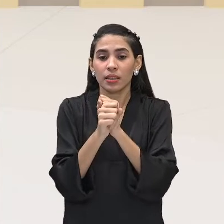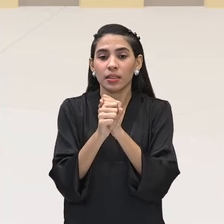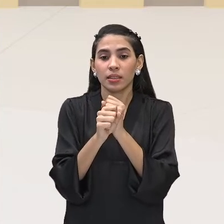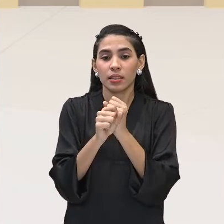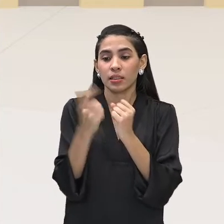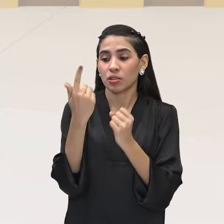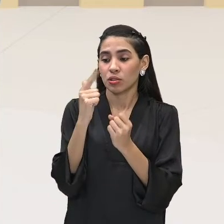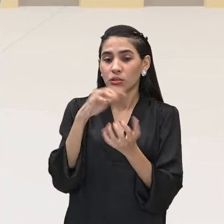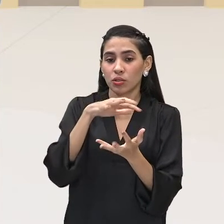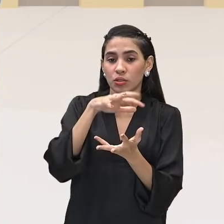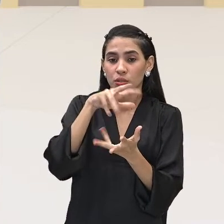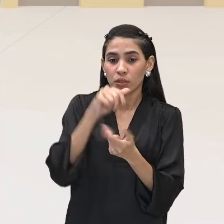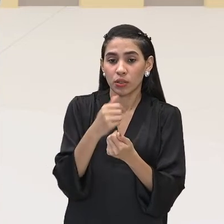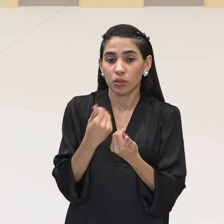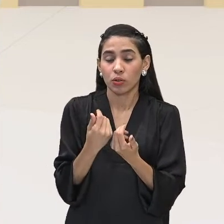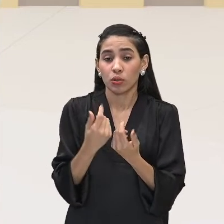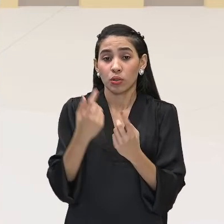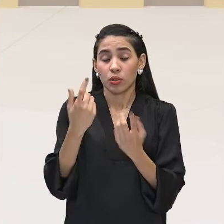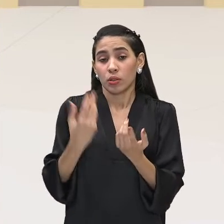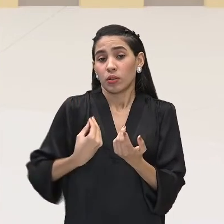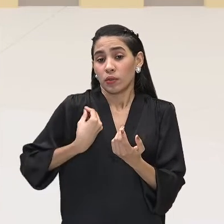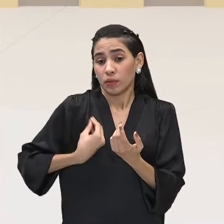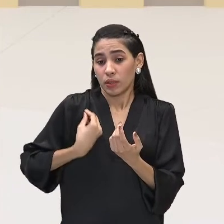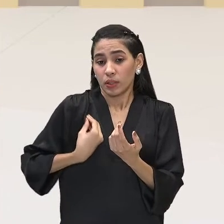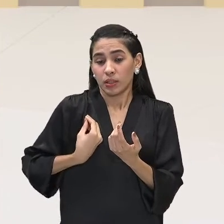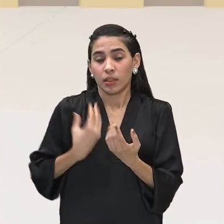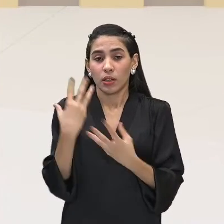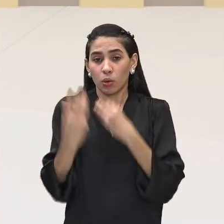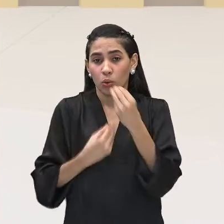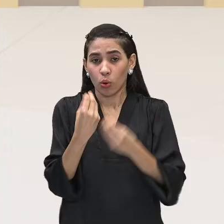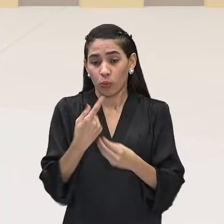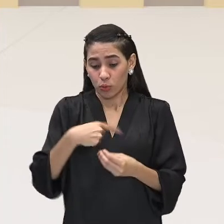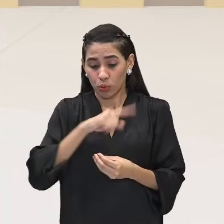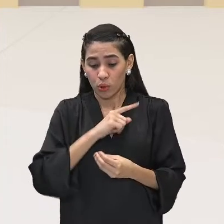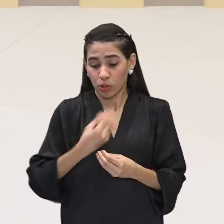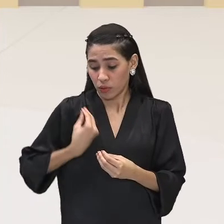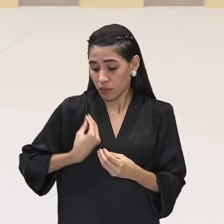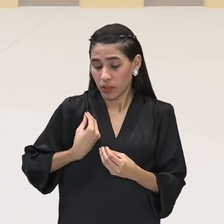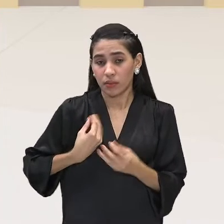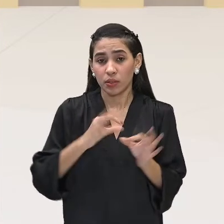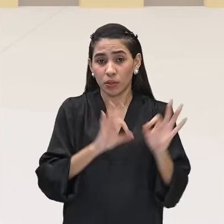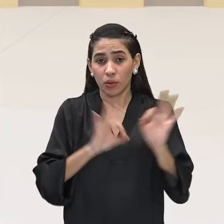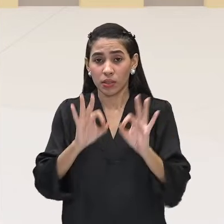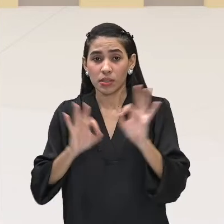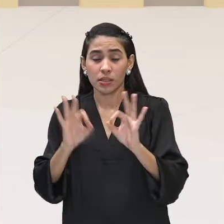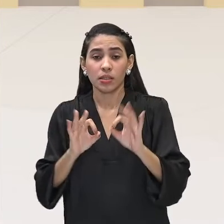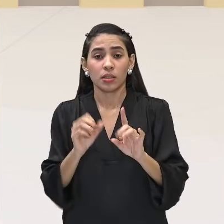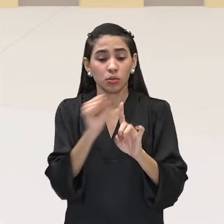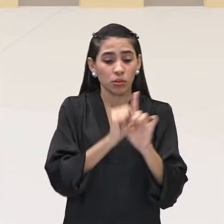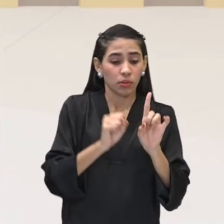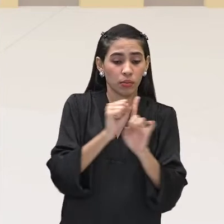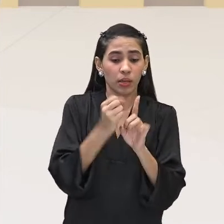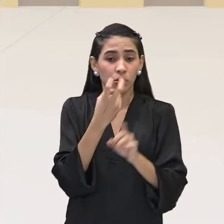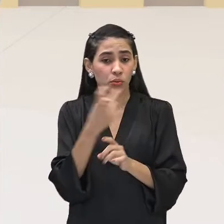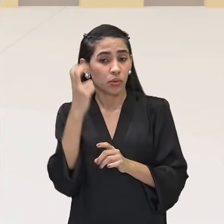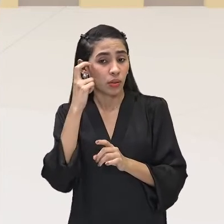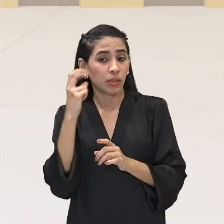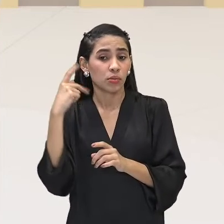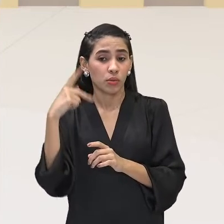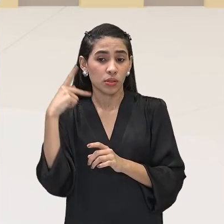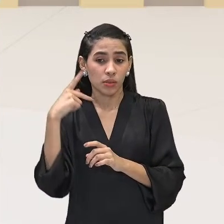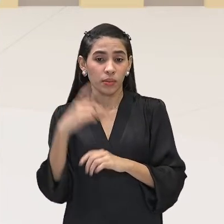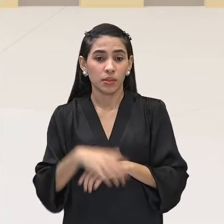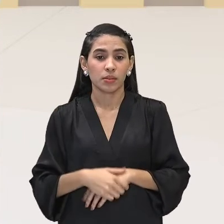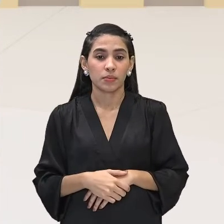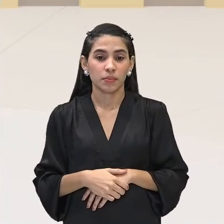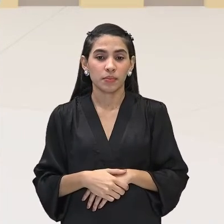geografia de modo de vida, que basicamente implica ali na forma que a gente vai viver e se organizar, socialmente, culturalmente, politicamente.